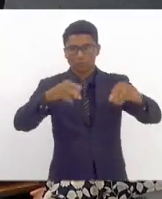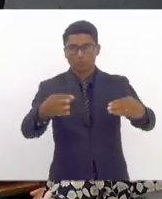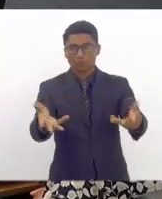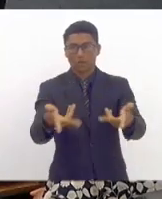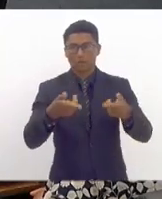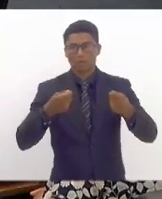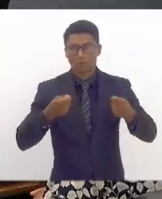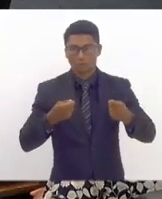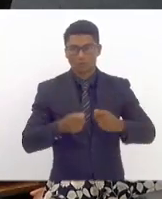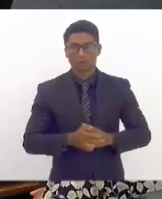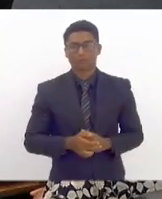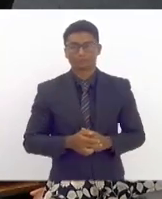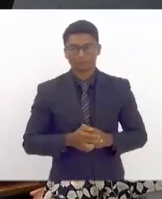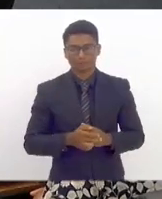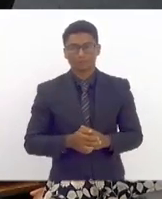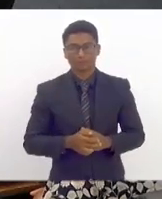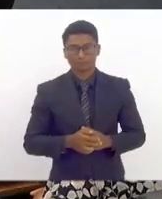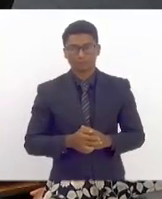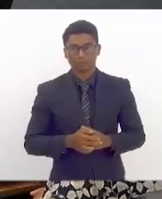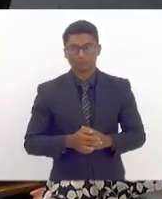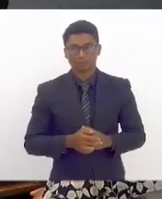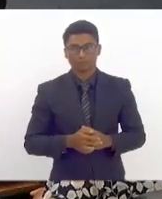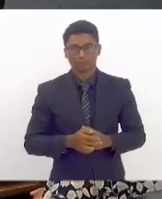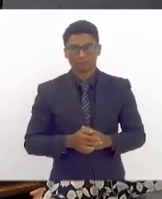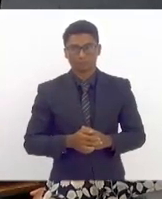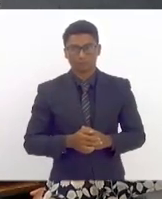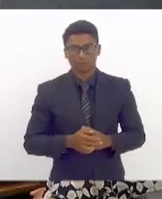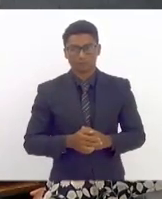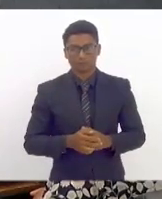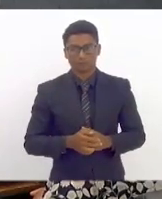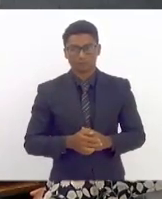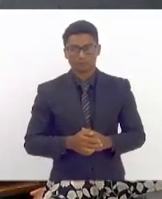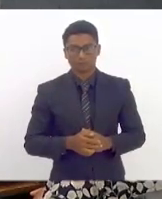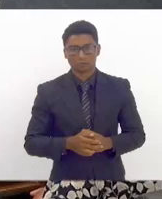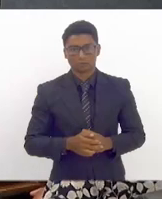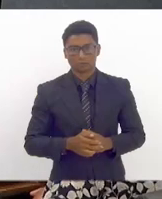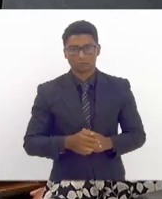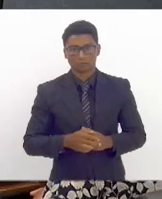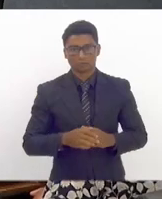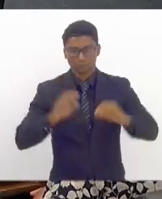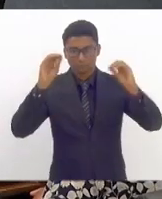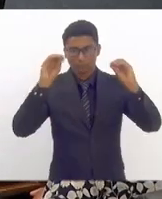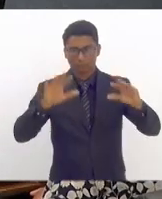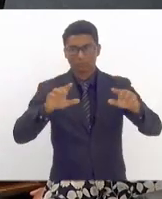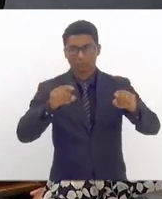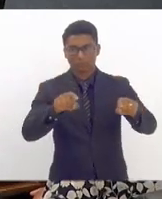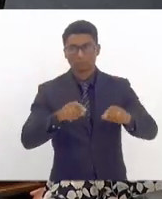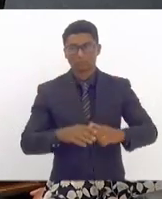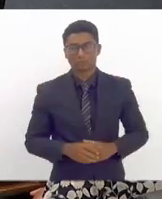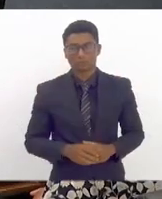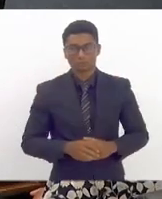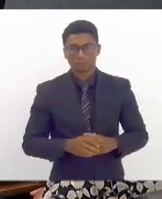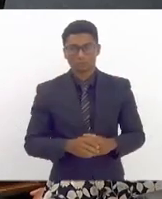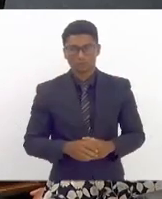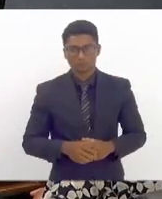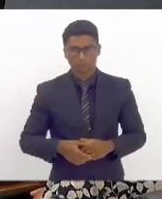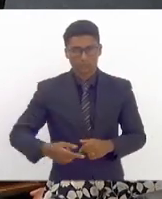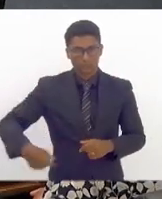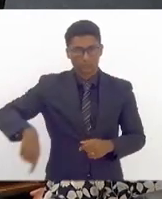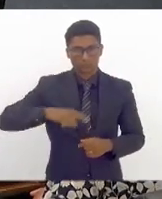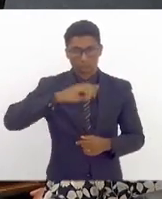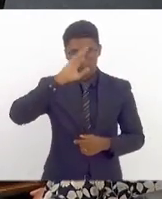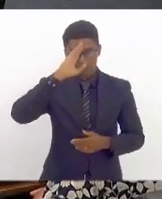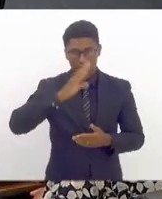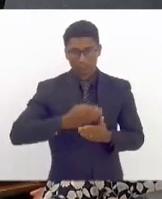para nós e traga para você é assim que a gente acredita